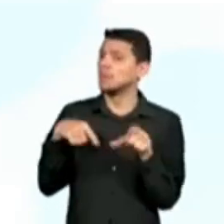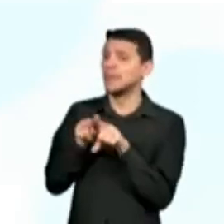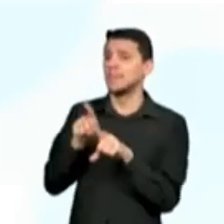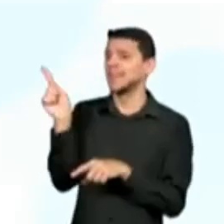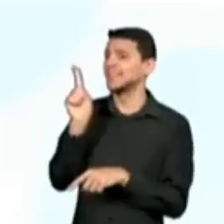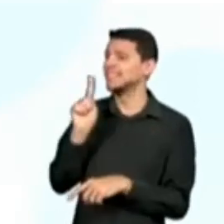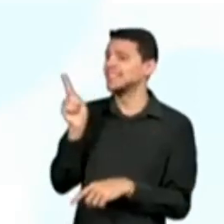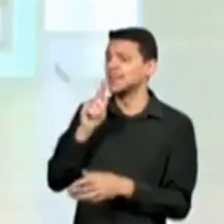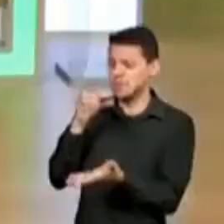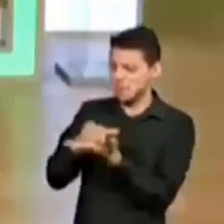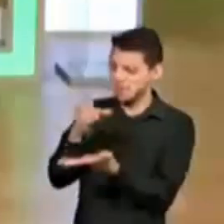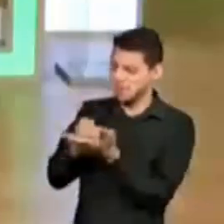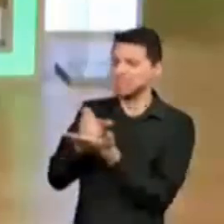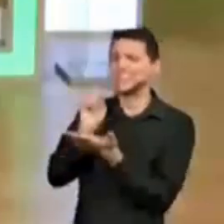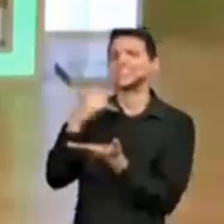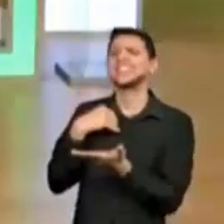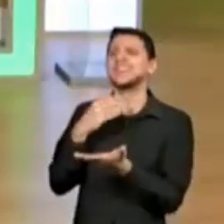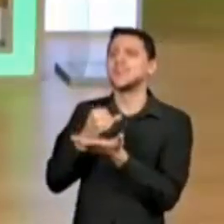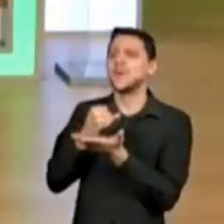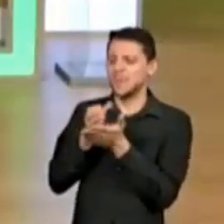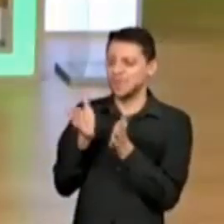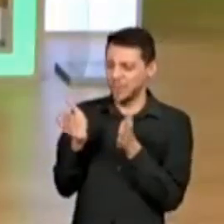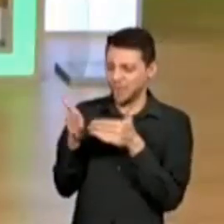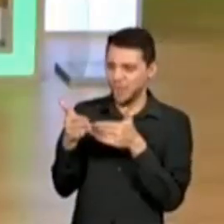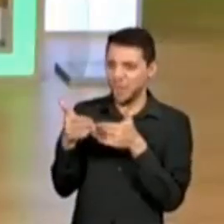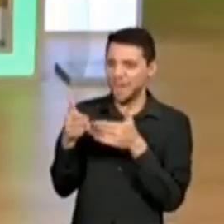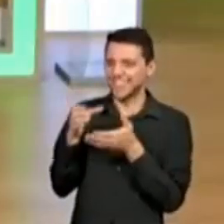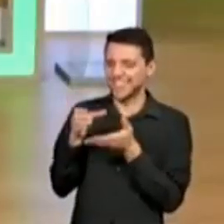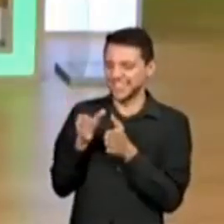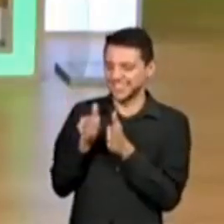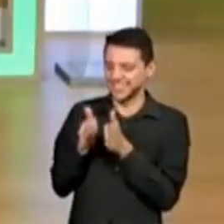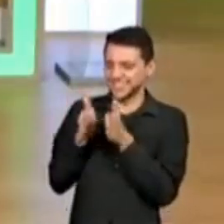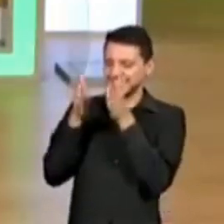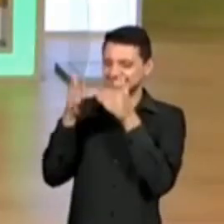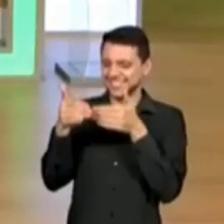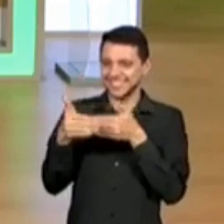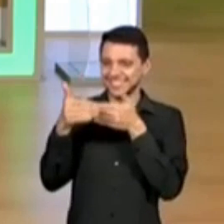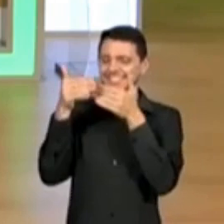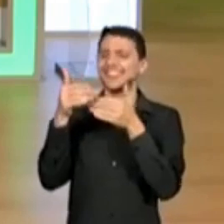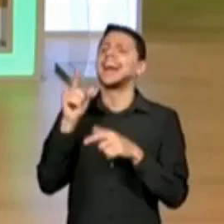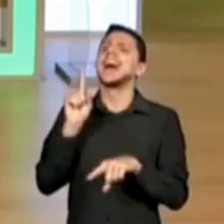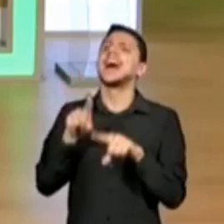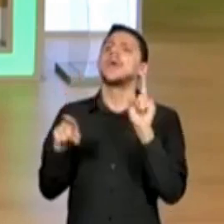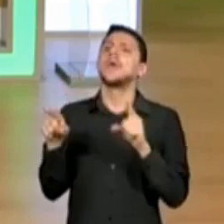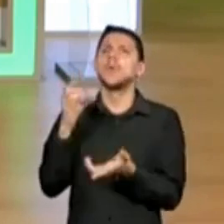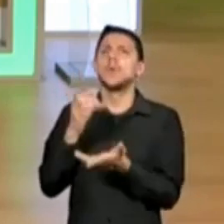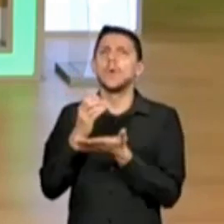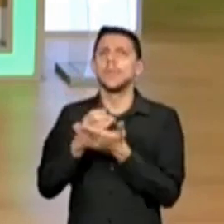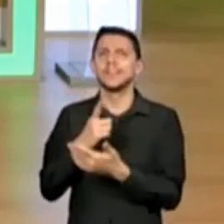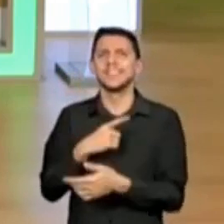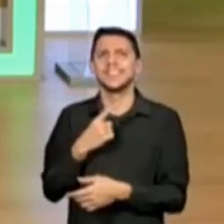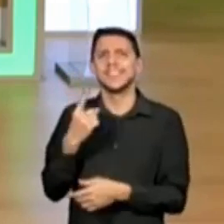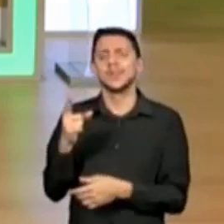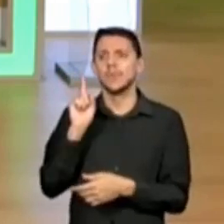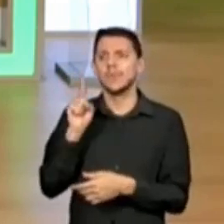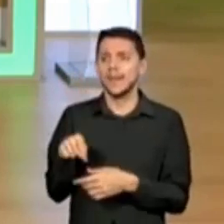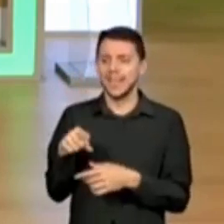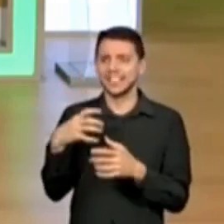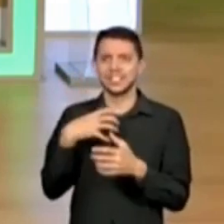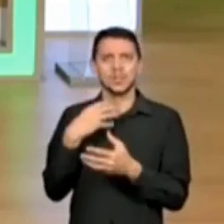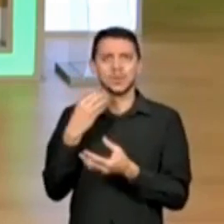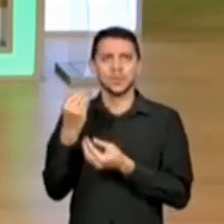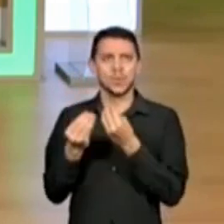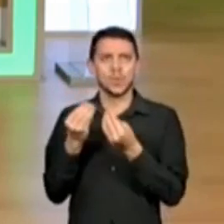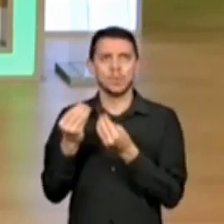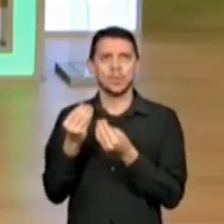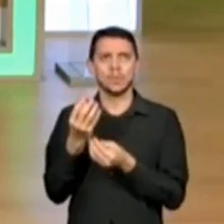Mas se meu copo for quadrado, aí não dá, né, Pro? Tem alguns copos também que... Eu acho que eu tenho um copo que ele é hexagonal. Aí